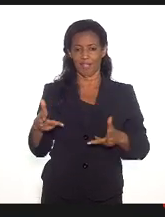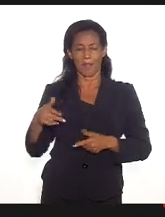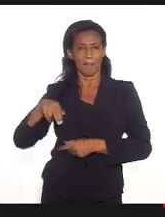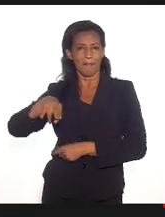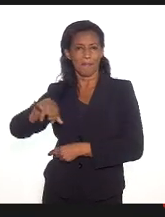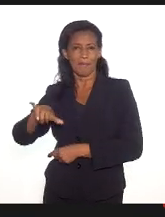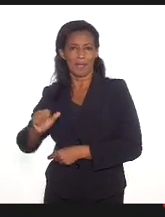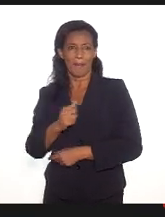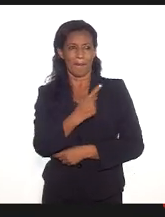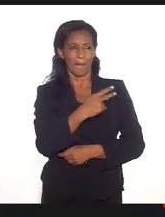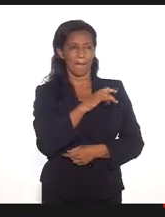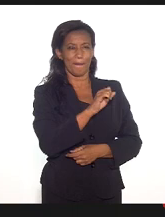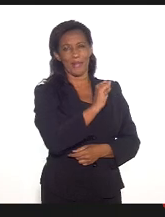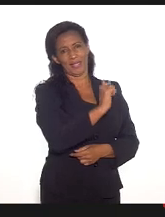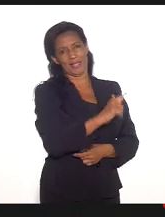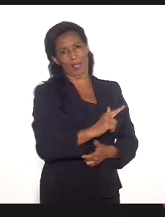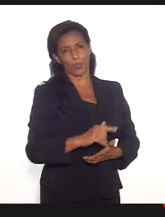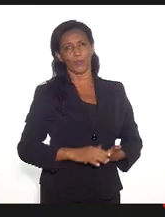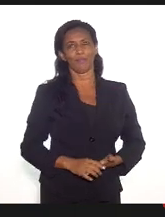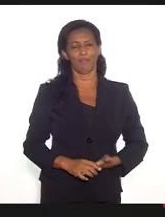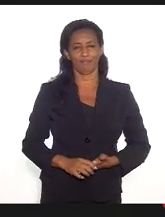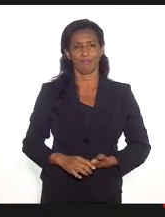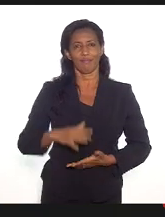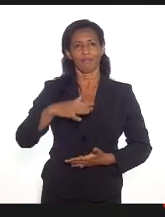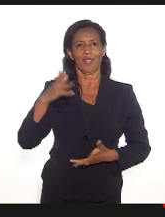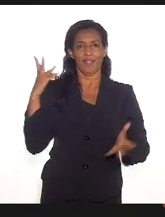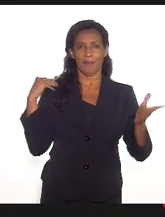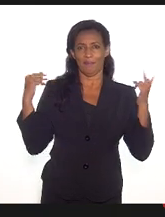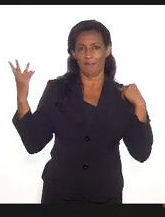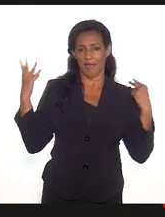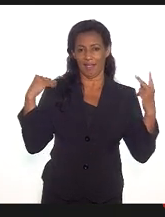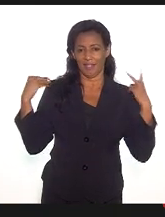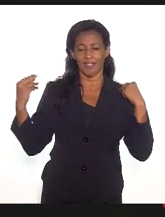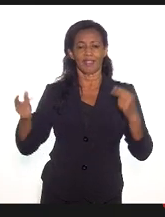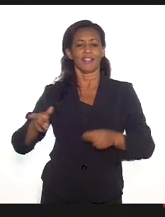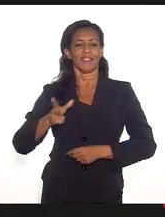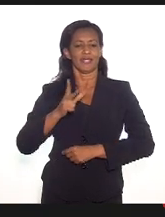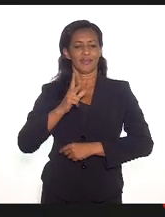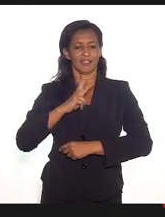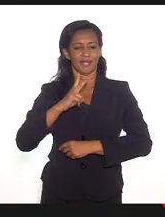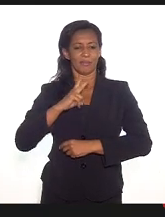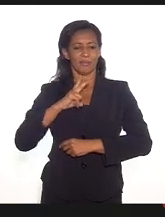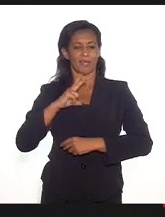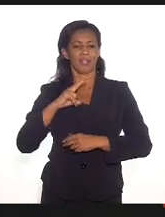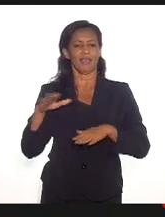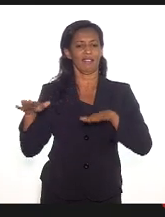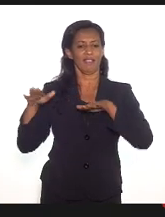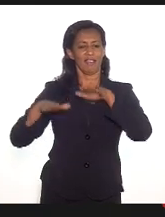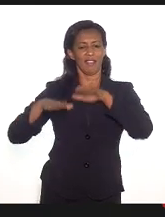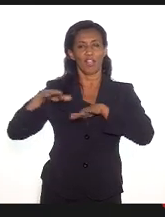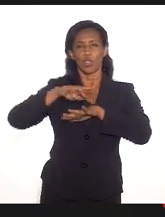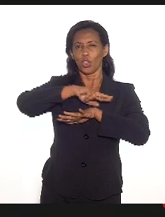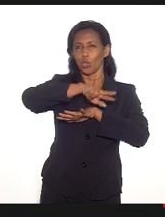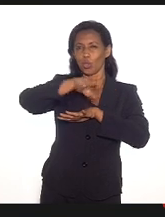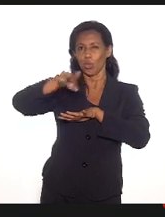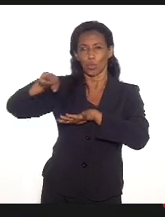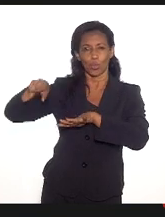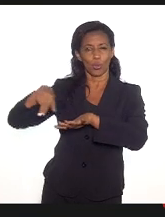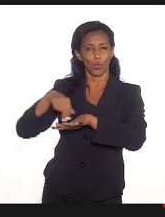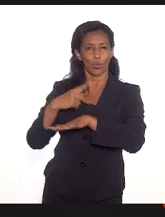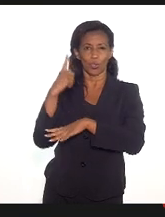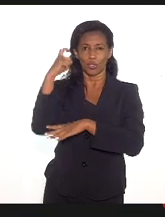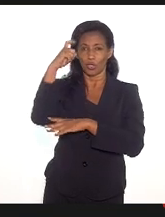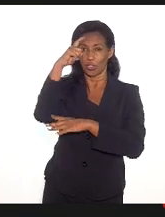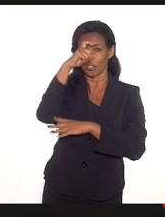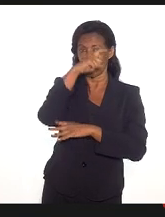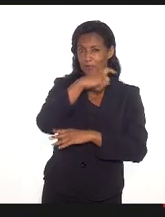minerais e o pré-sal. A Marinha Mercante possui elevada relevância em todas as situações difíceis